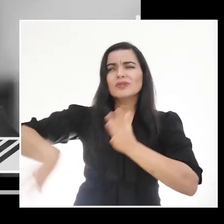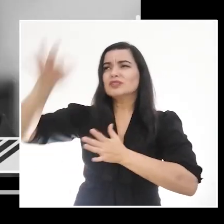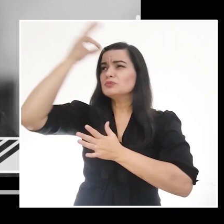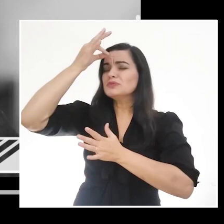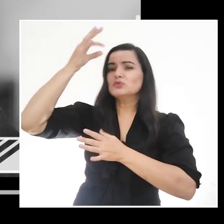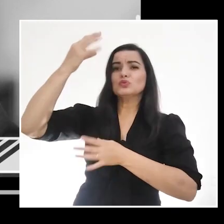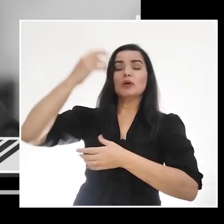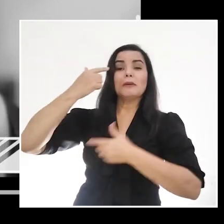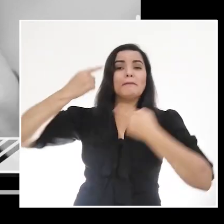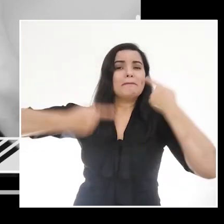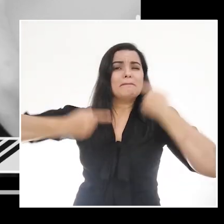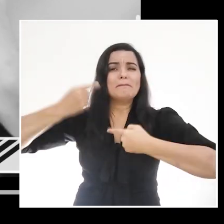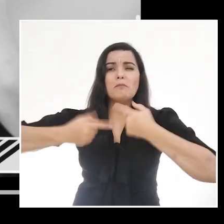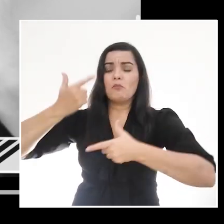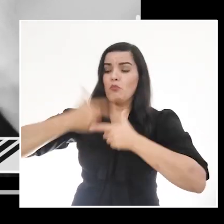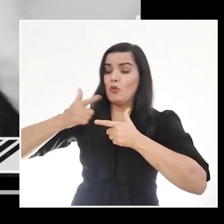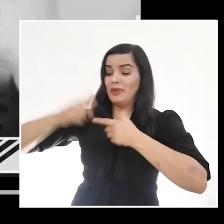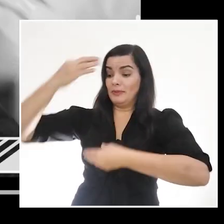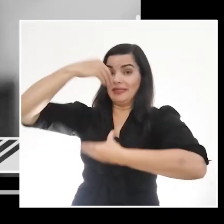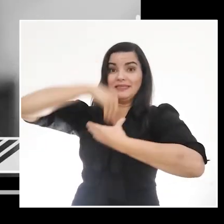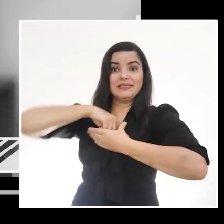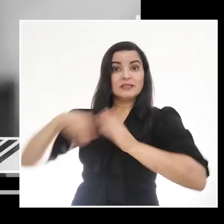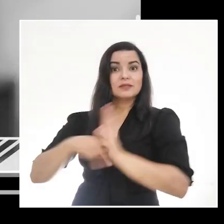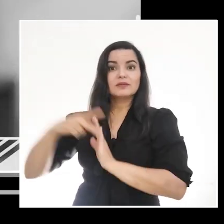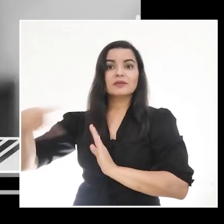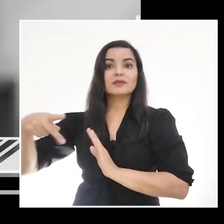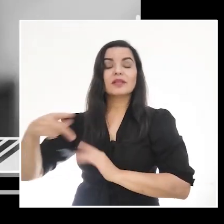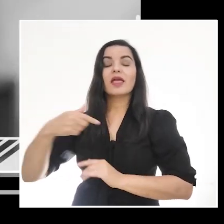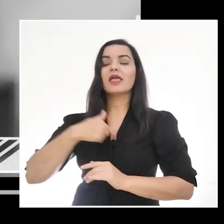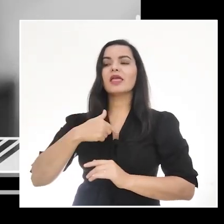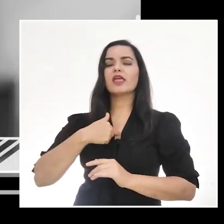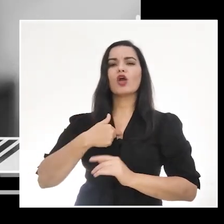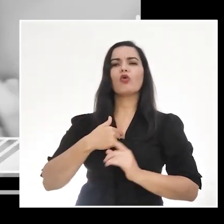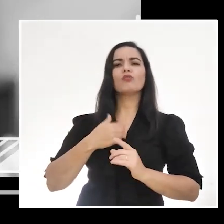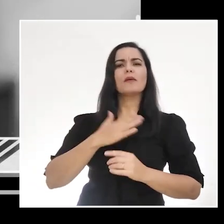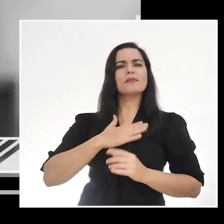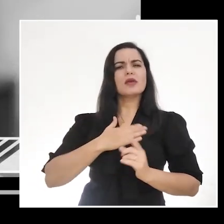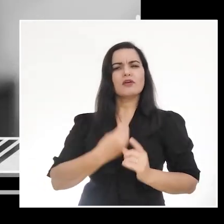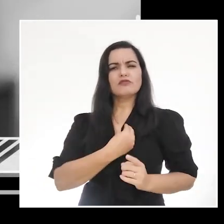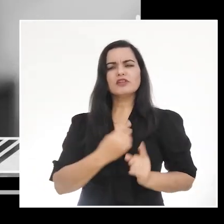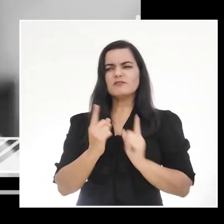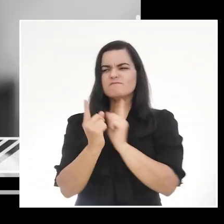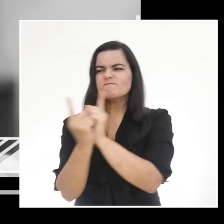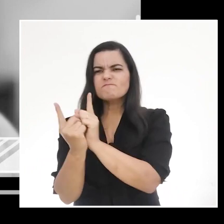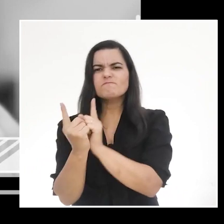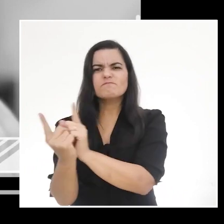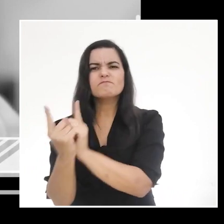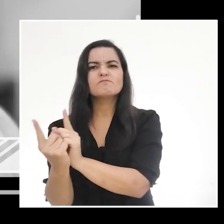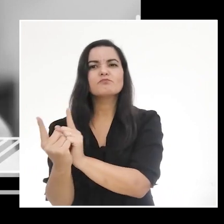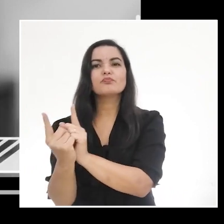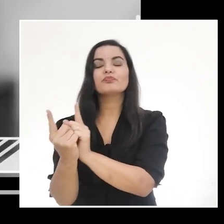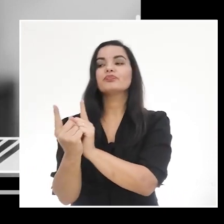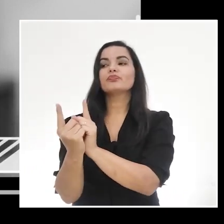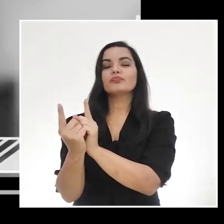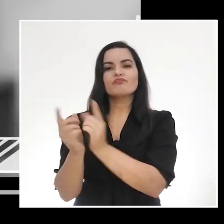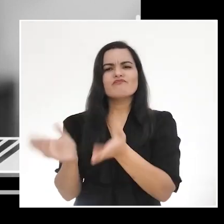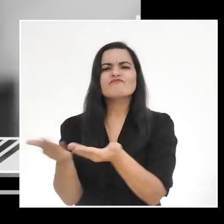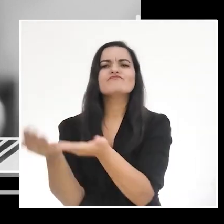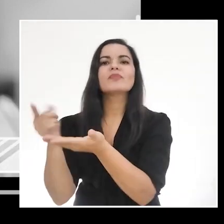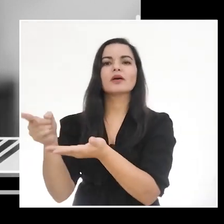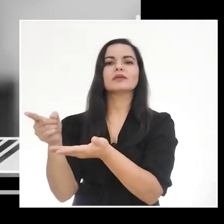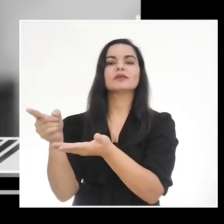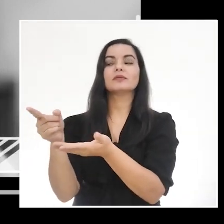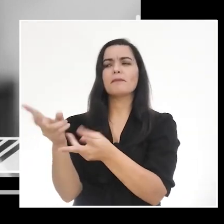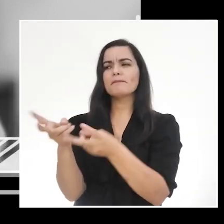com tantas lutas espirituais que ele tinha, com tantas guerras interiores, e eu vejo hoje o resultado desse investimento da minha